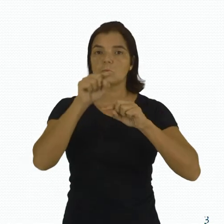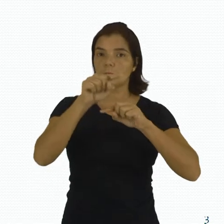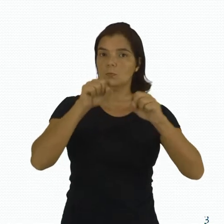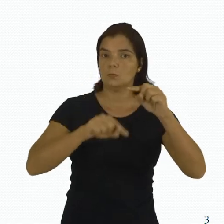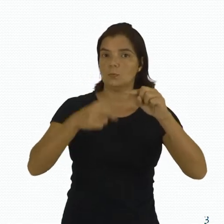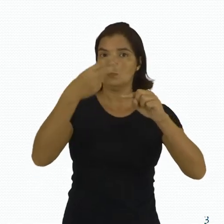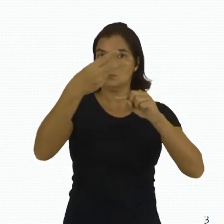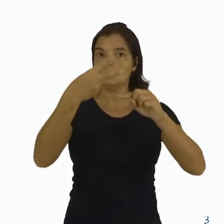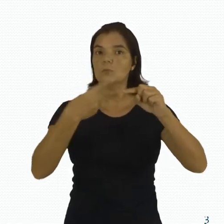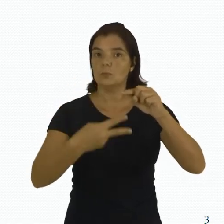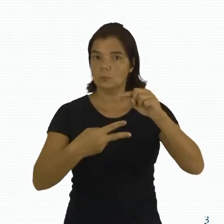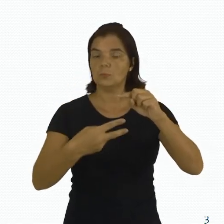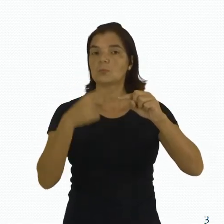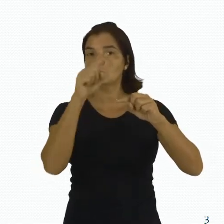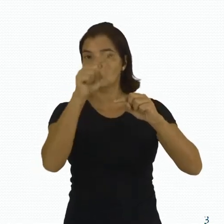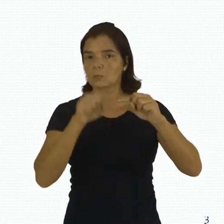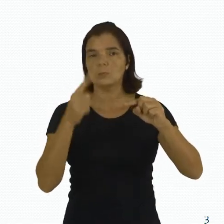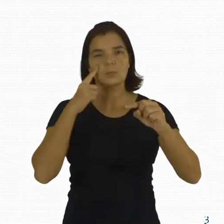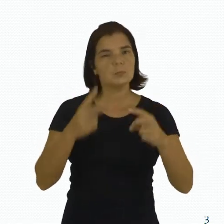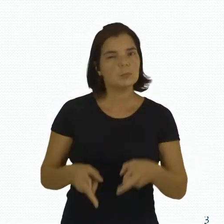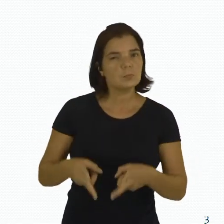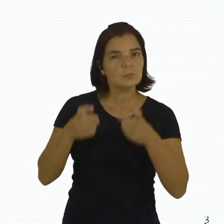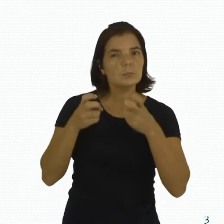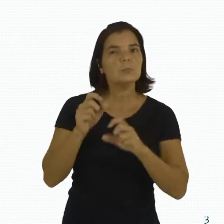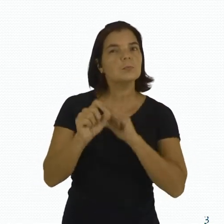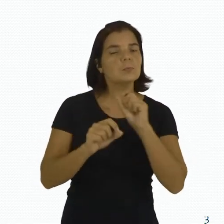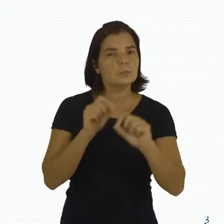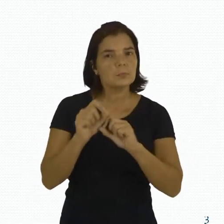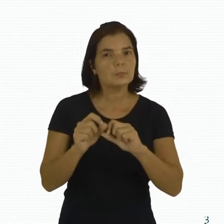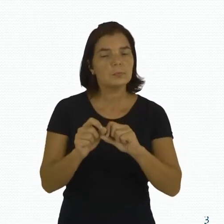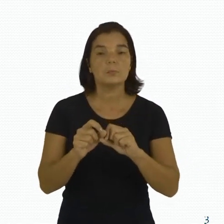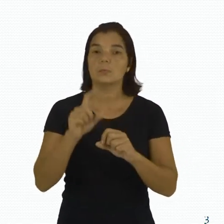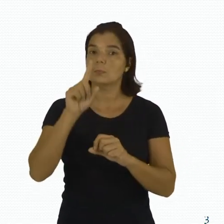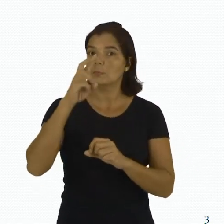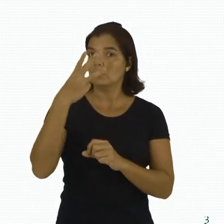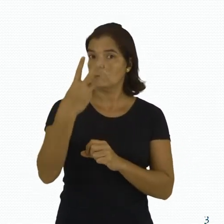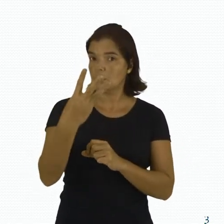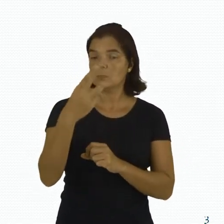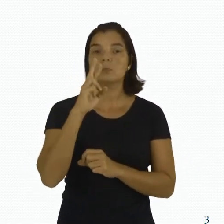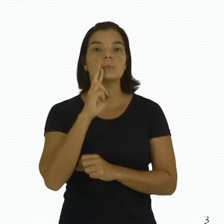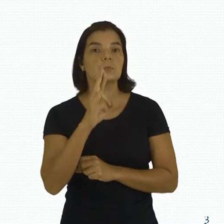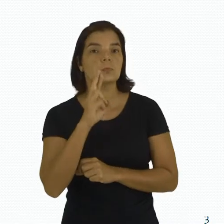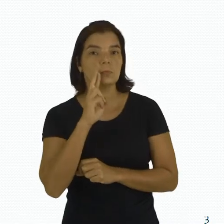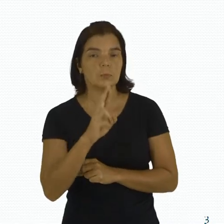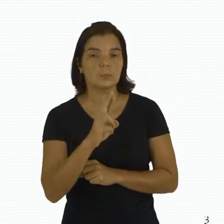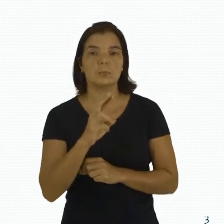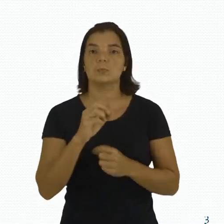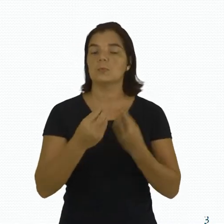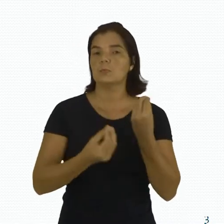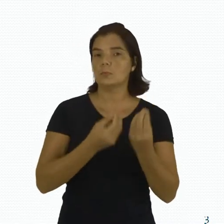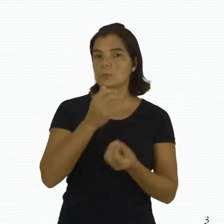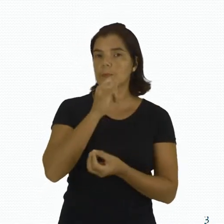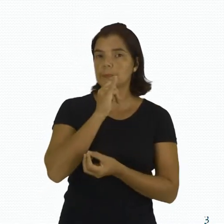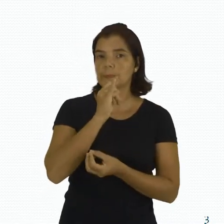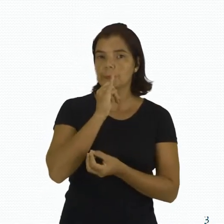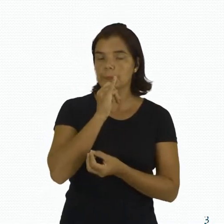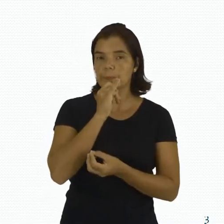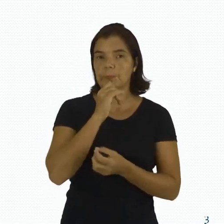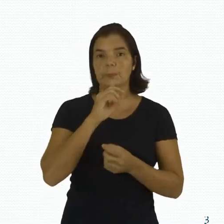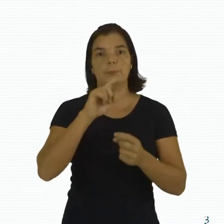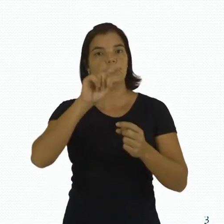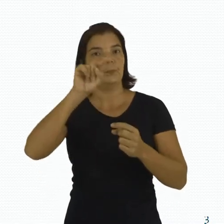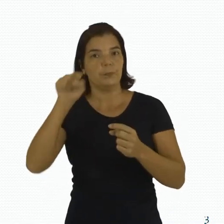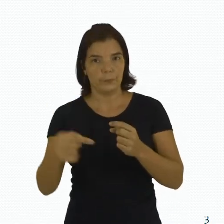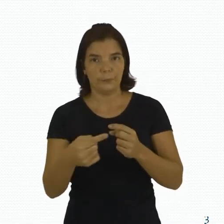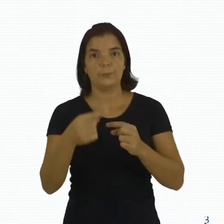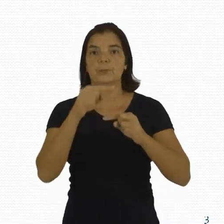dois números inteiros, né, você já deve ter percebido que você tem três opções de resultado para o quociente, quando você coloca a